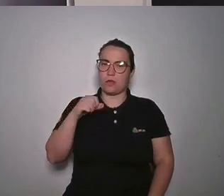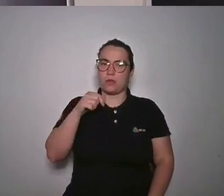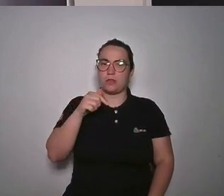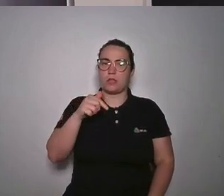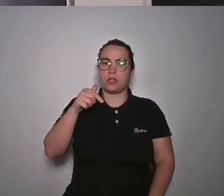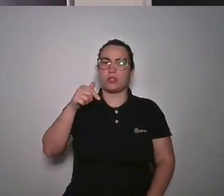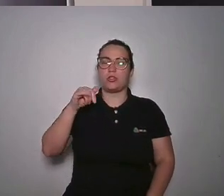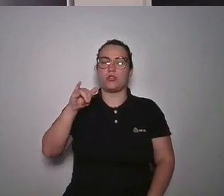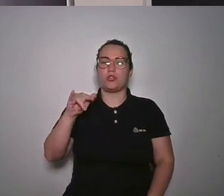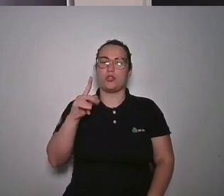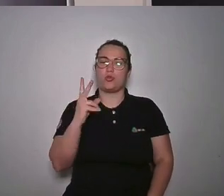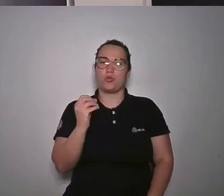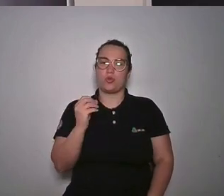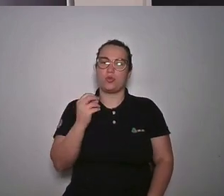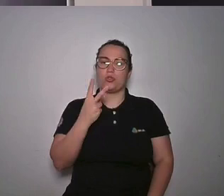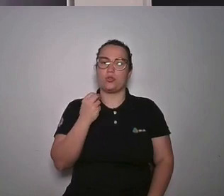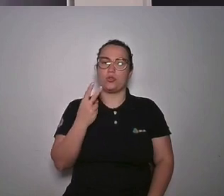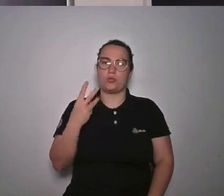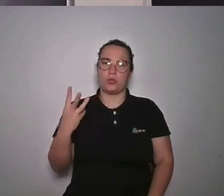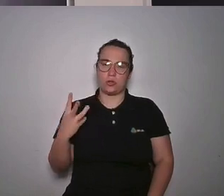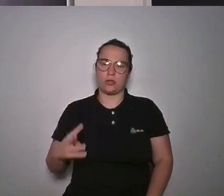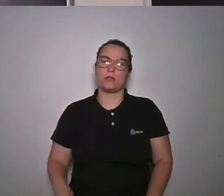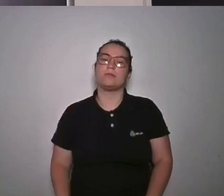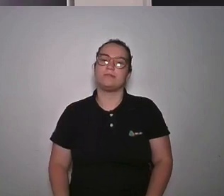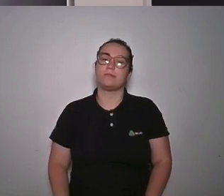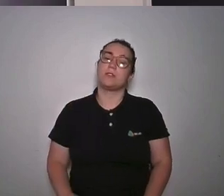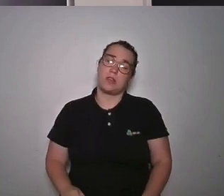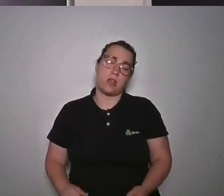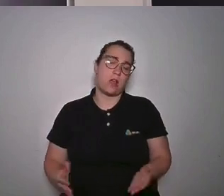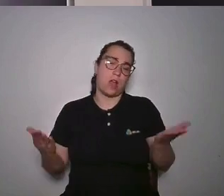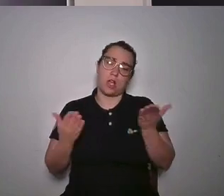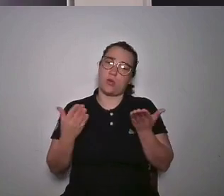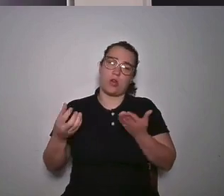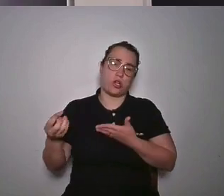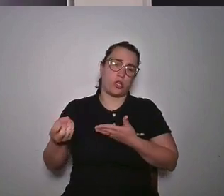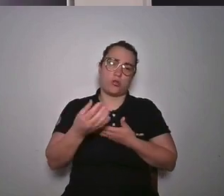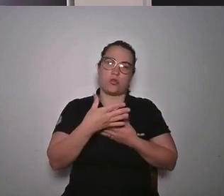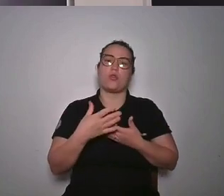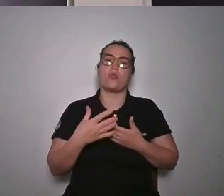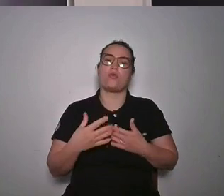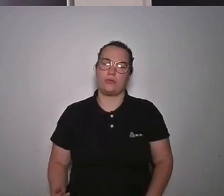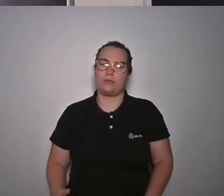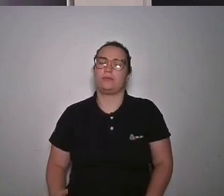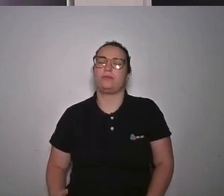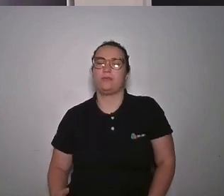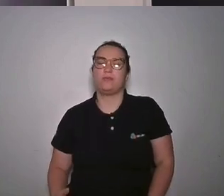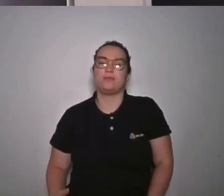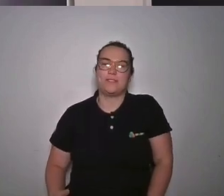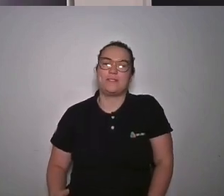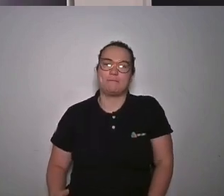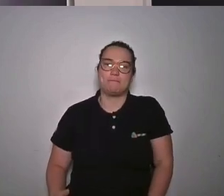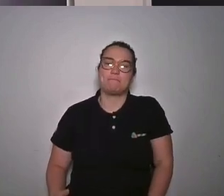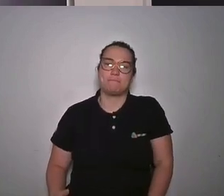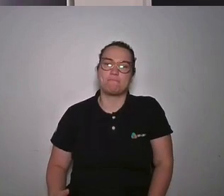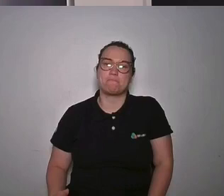julho de 2023. Quer dizer, a secretaria, saiu agora, recente, esta